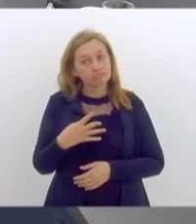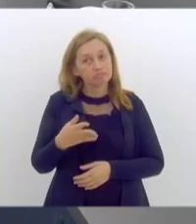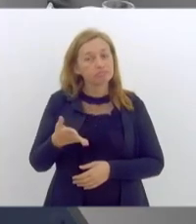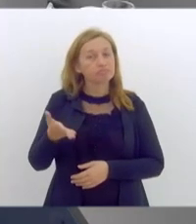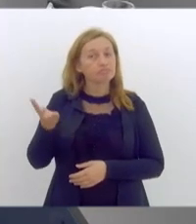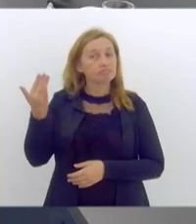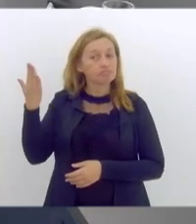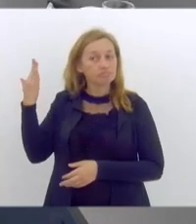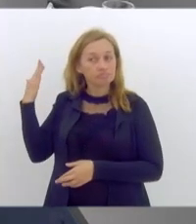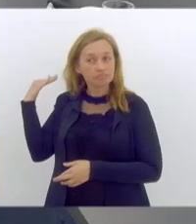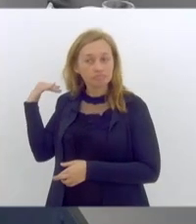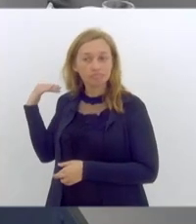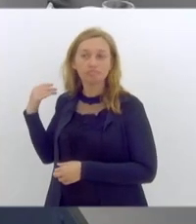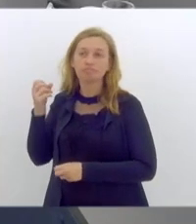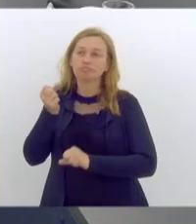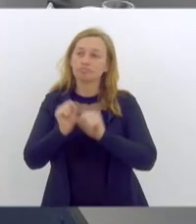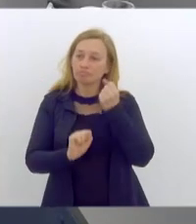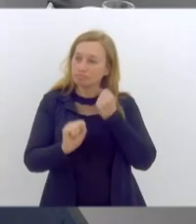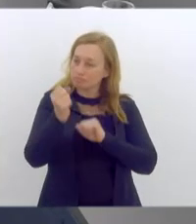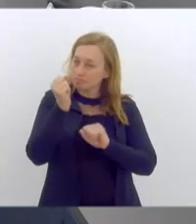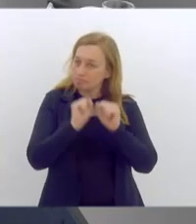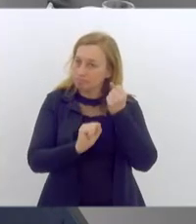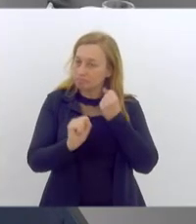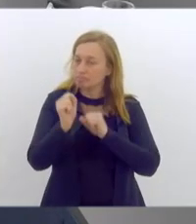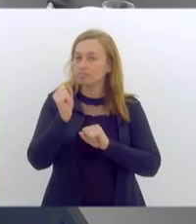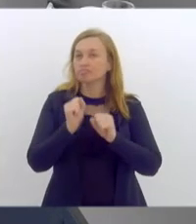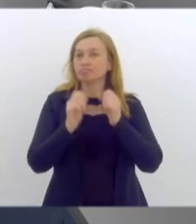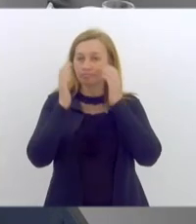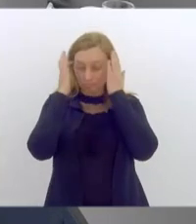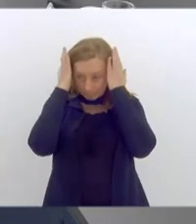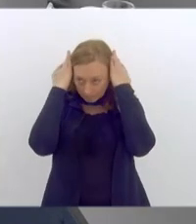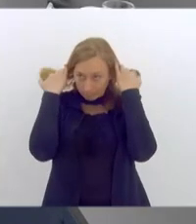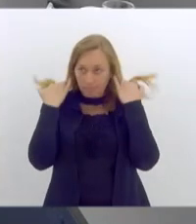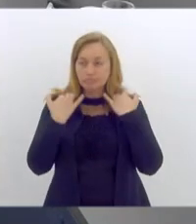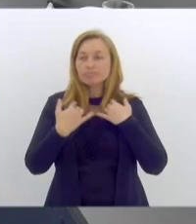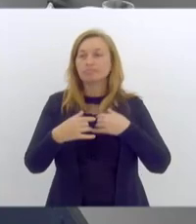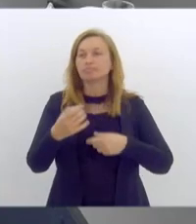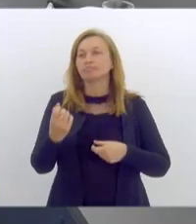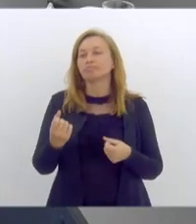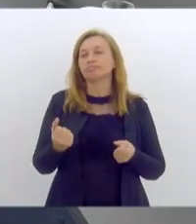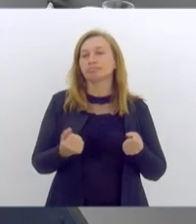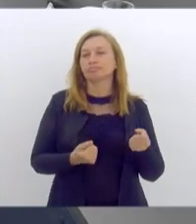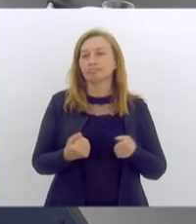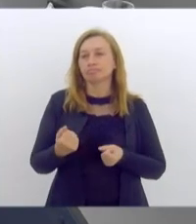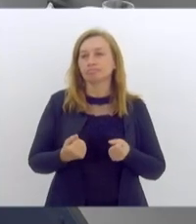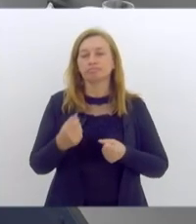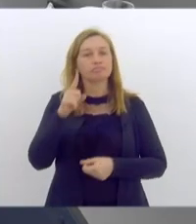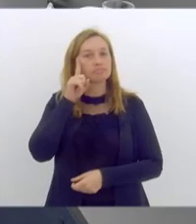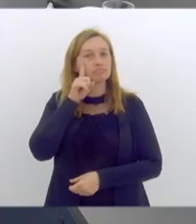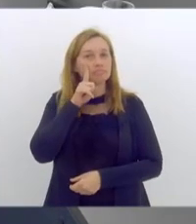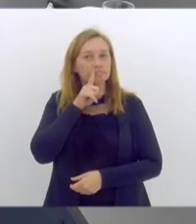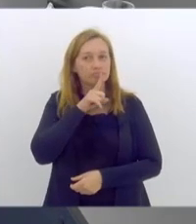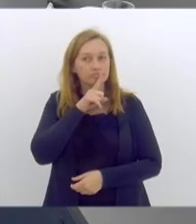nasce lá na industrialização e da indústria automobilística Americana